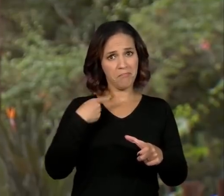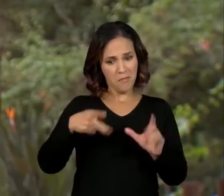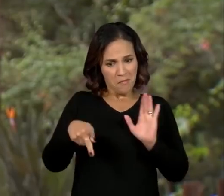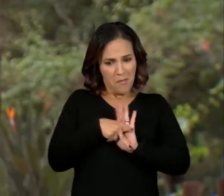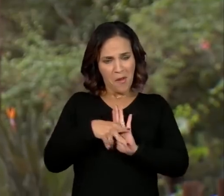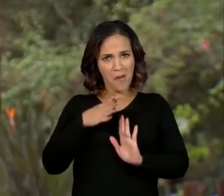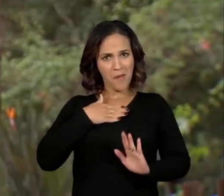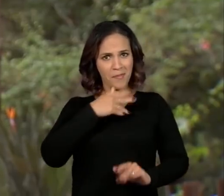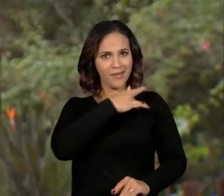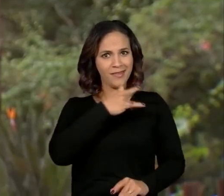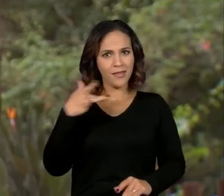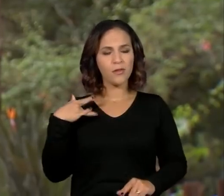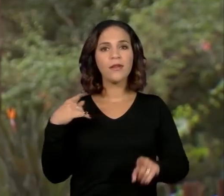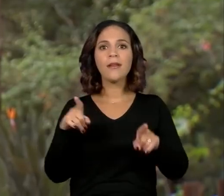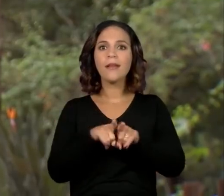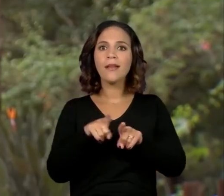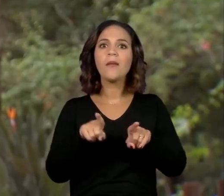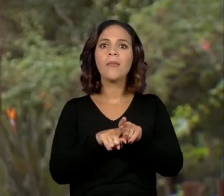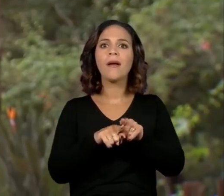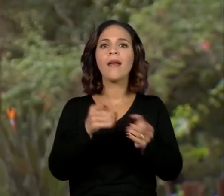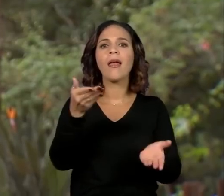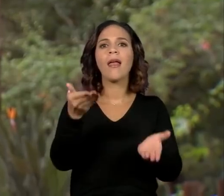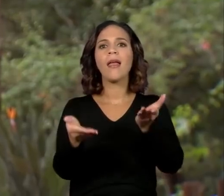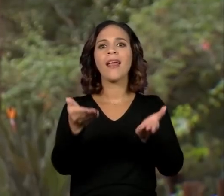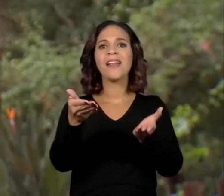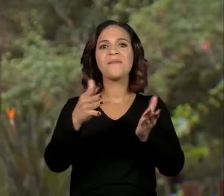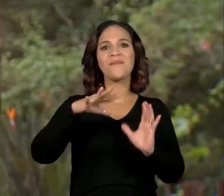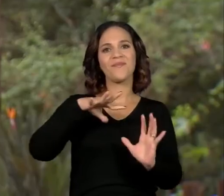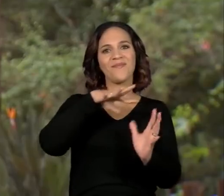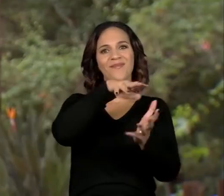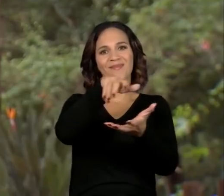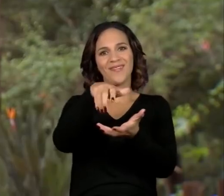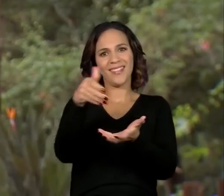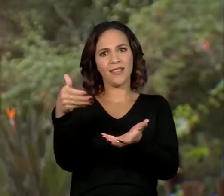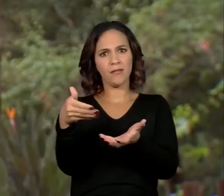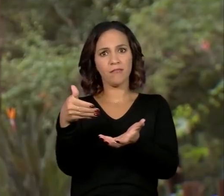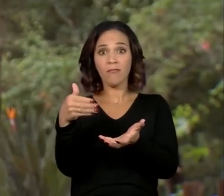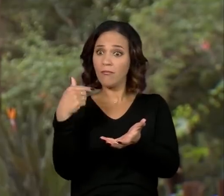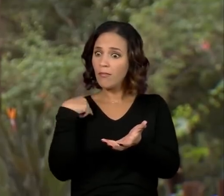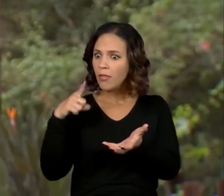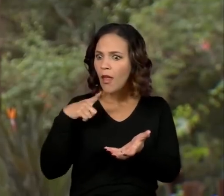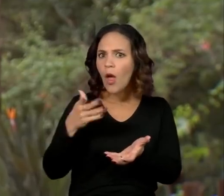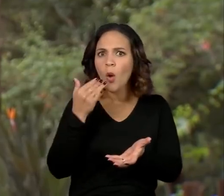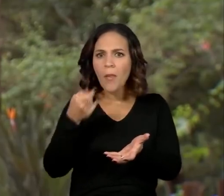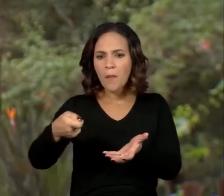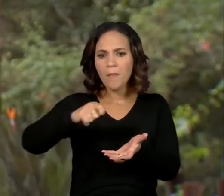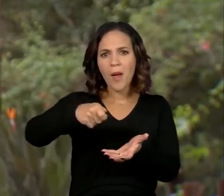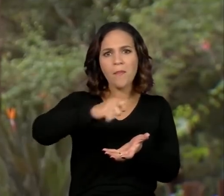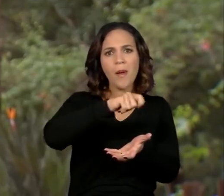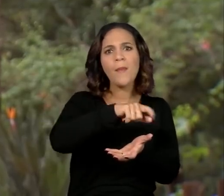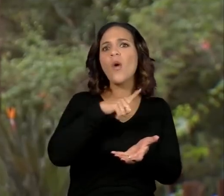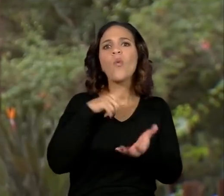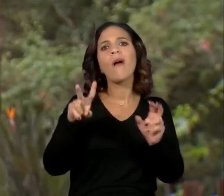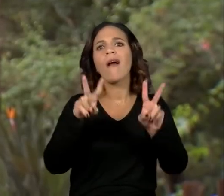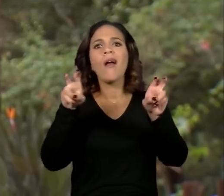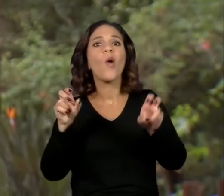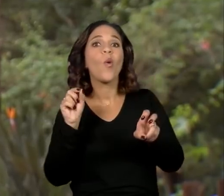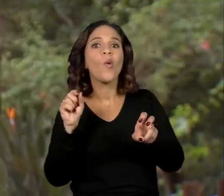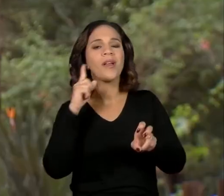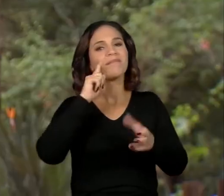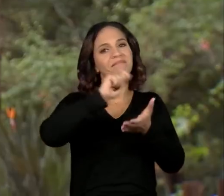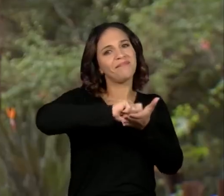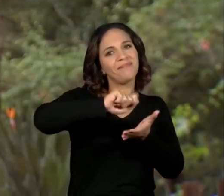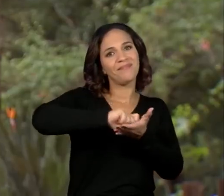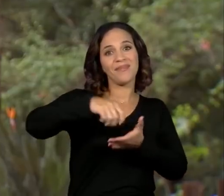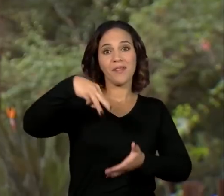saúde, mas também para o próprio equilíbrio do planeta. O que vai ter para comer é uma obra da escritora Maísa Zakzuki e